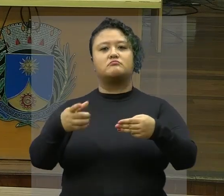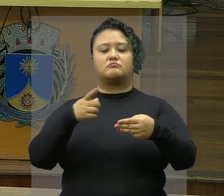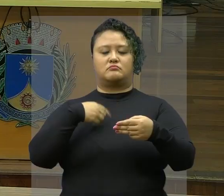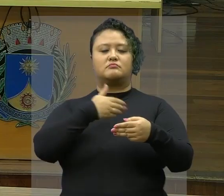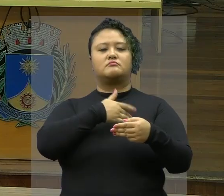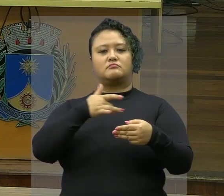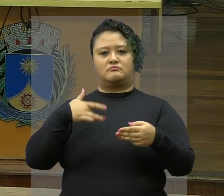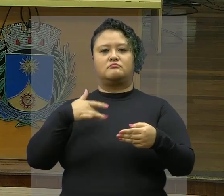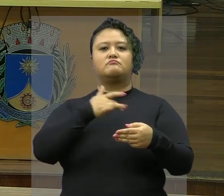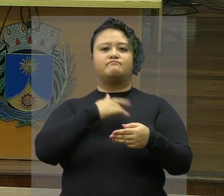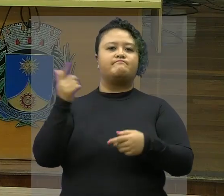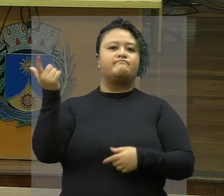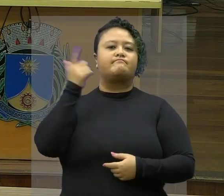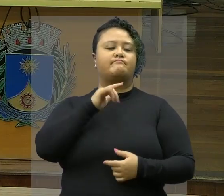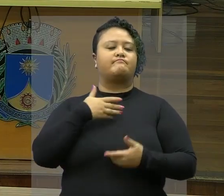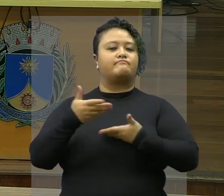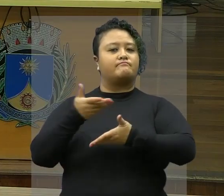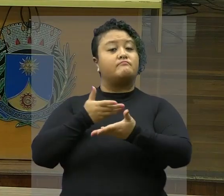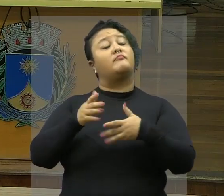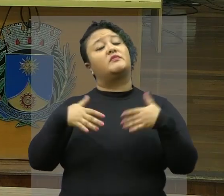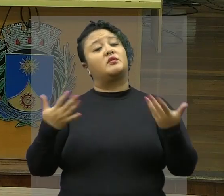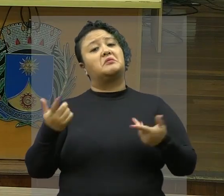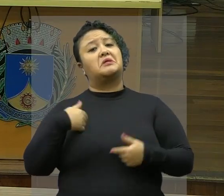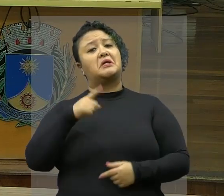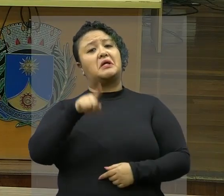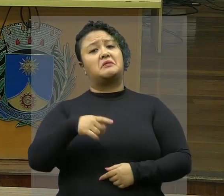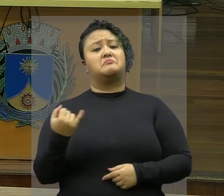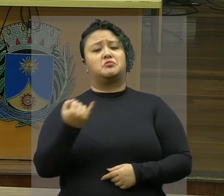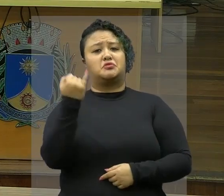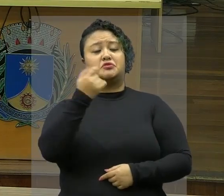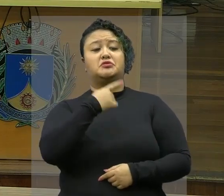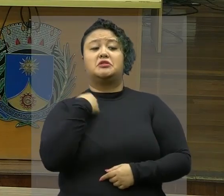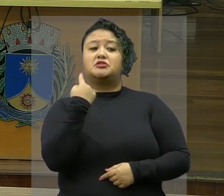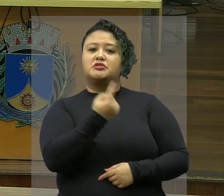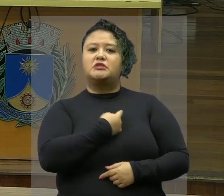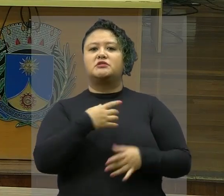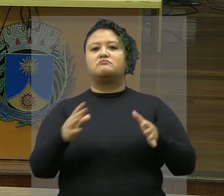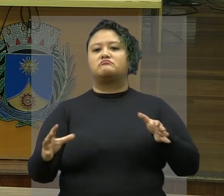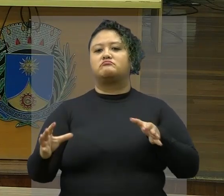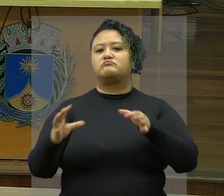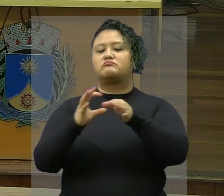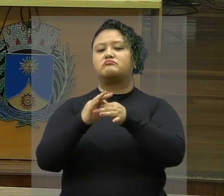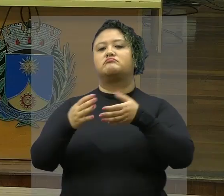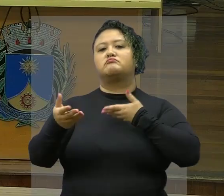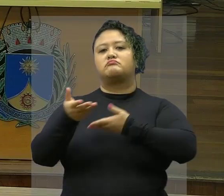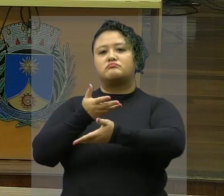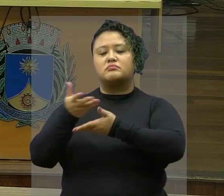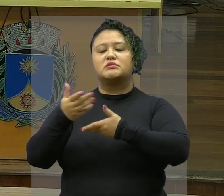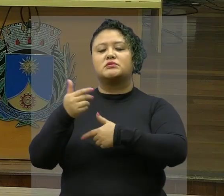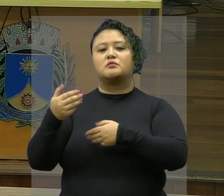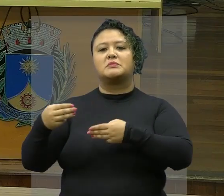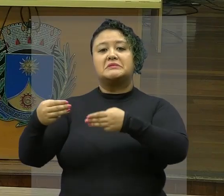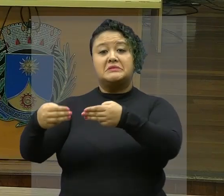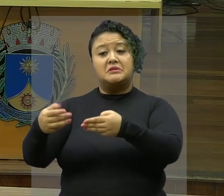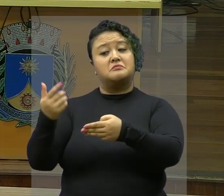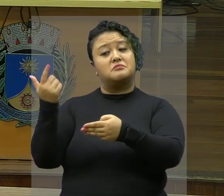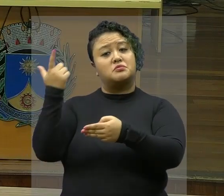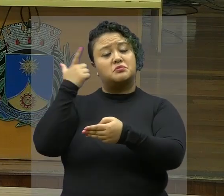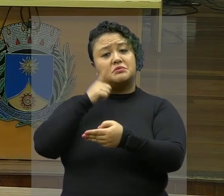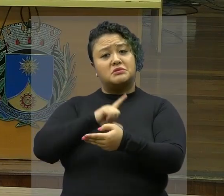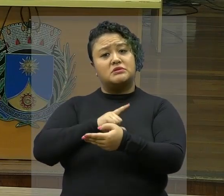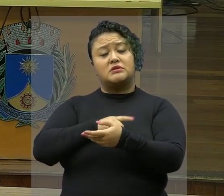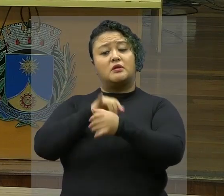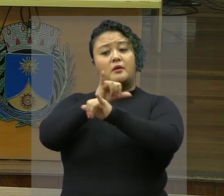da Saúde, então acho que é importante também que a gente faça essa ponte, né, para que a gente tenha